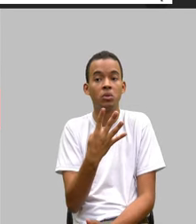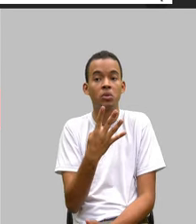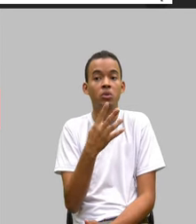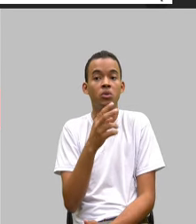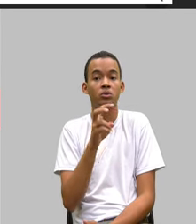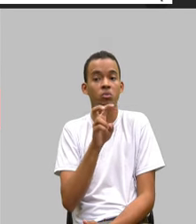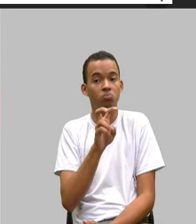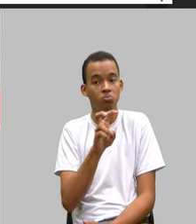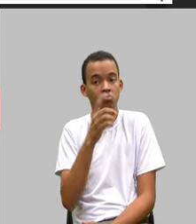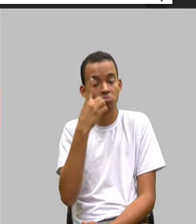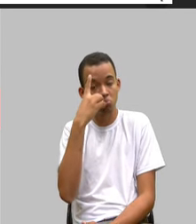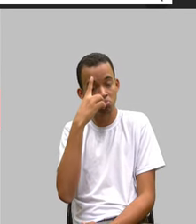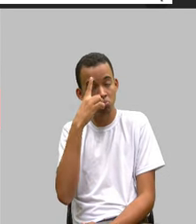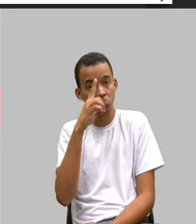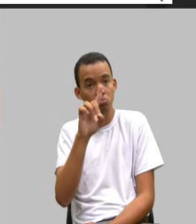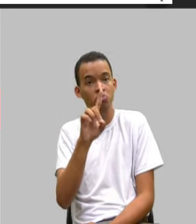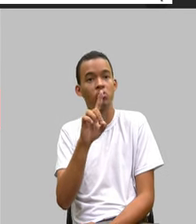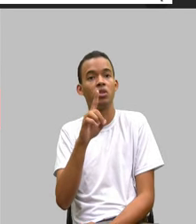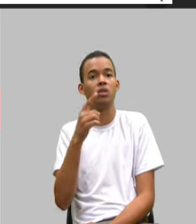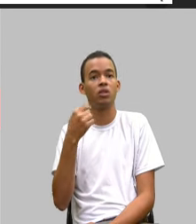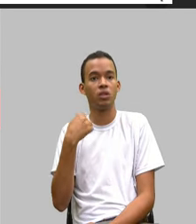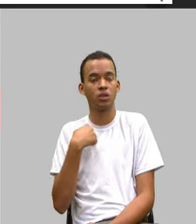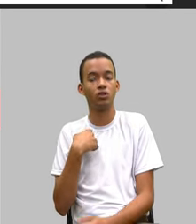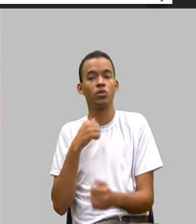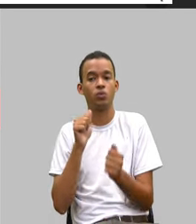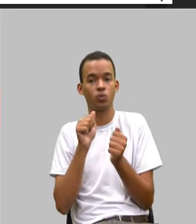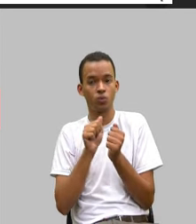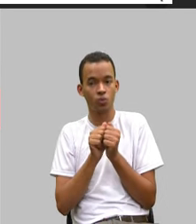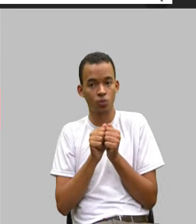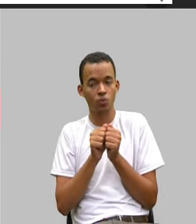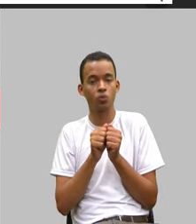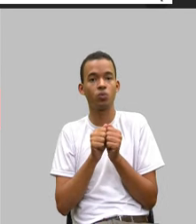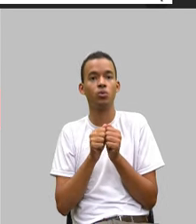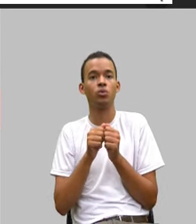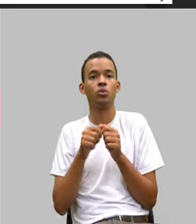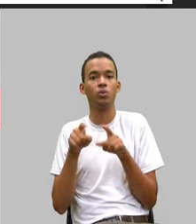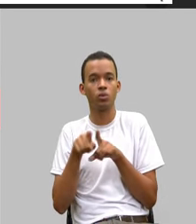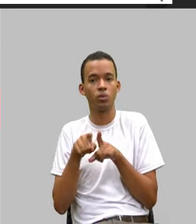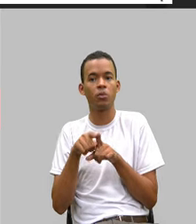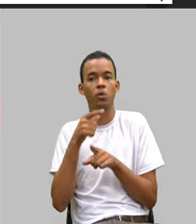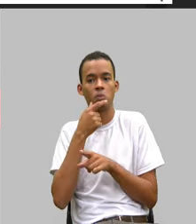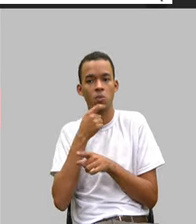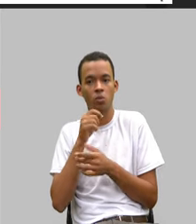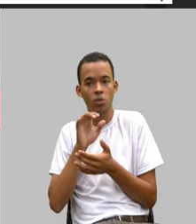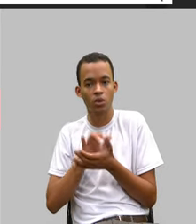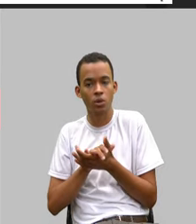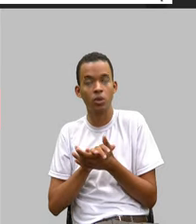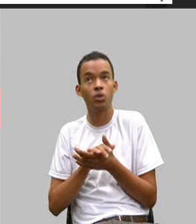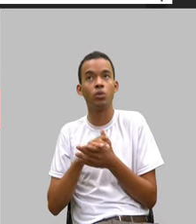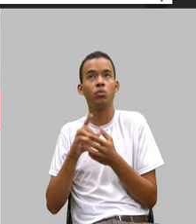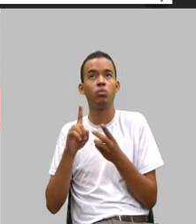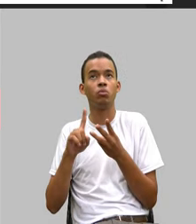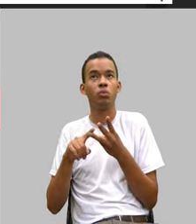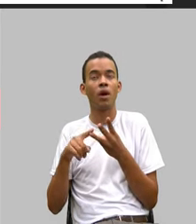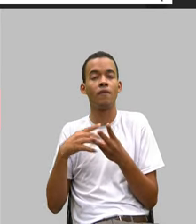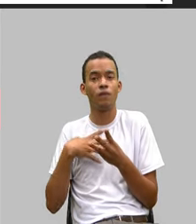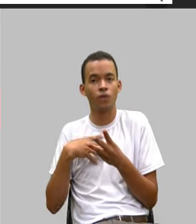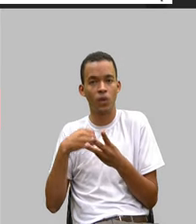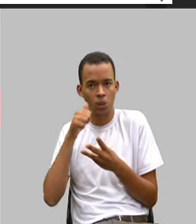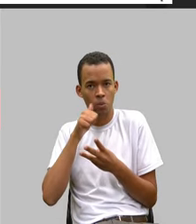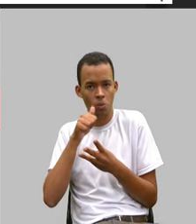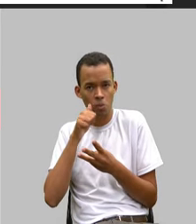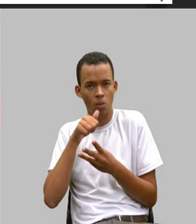humanizado onde ficou eu e o meu marido ali e a minha filha mas nov na ocasião também me ajudou